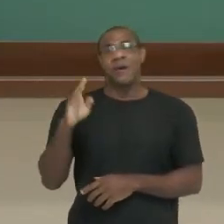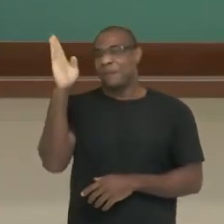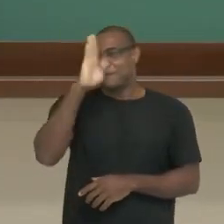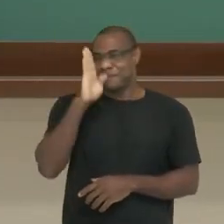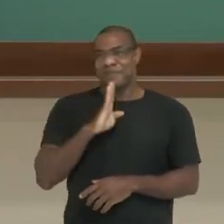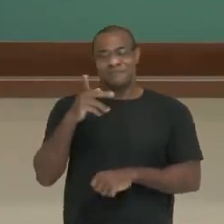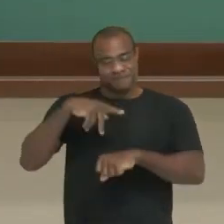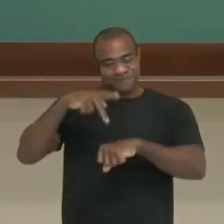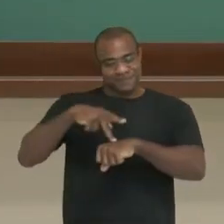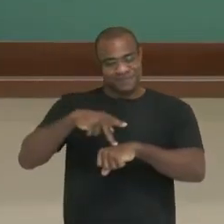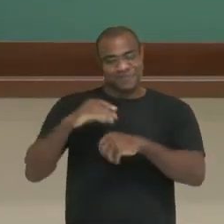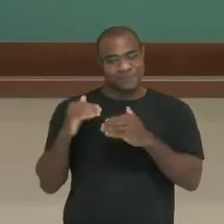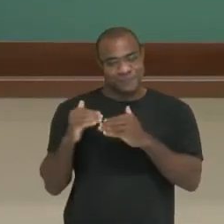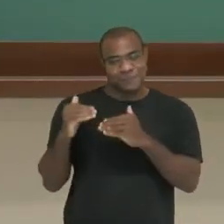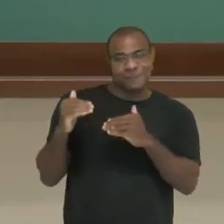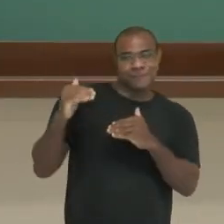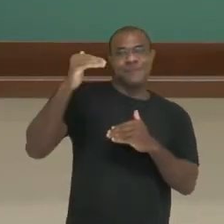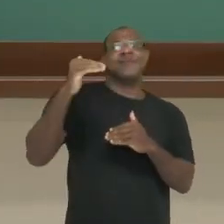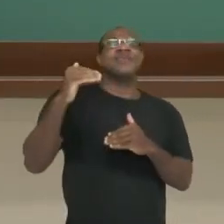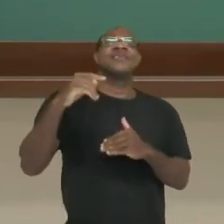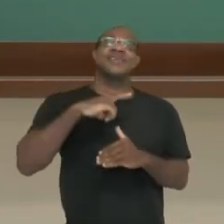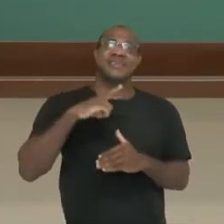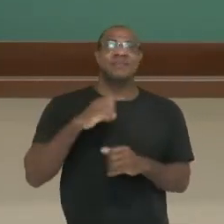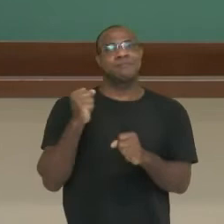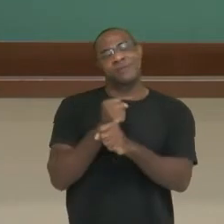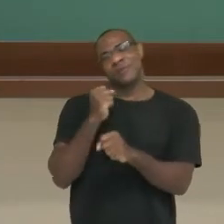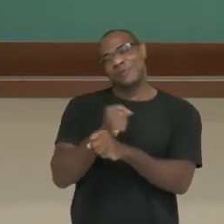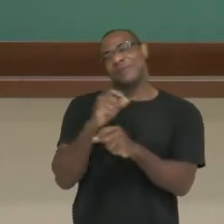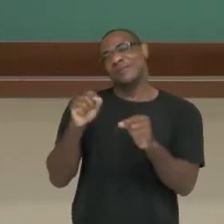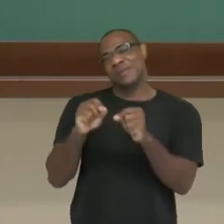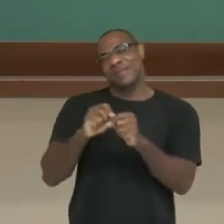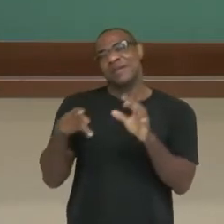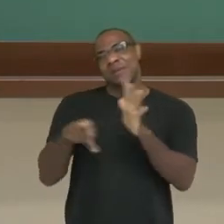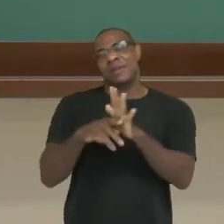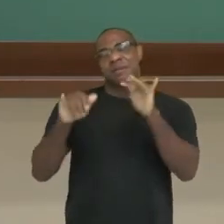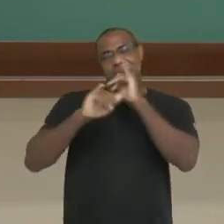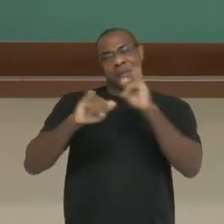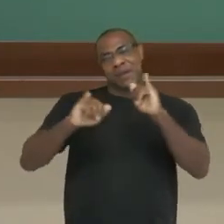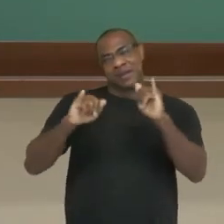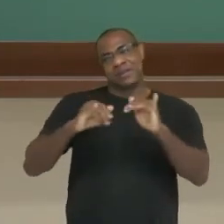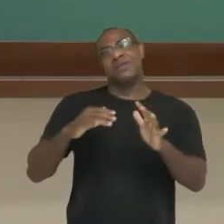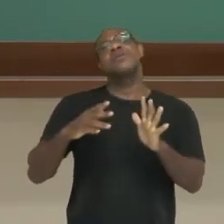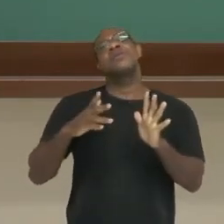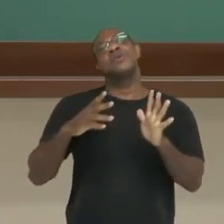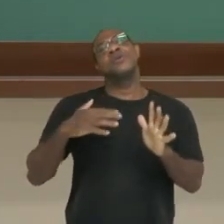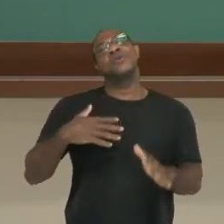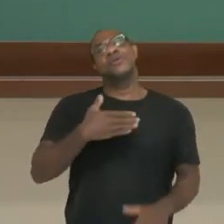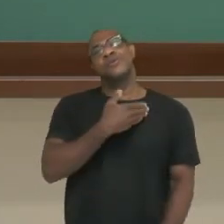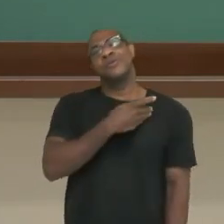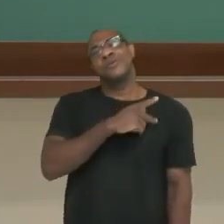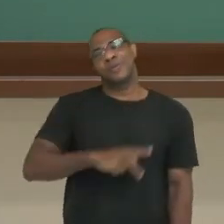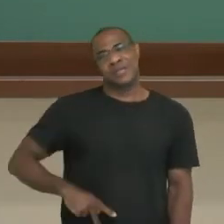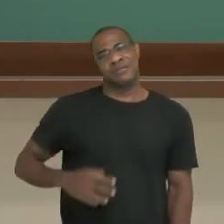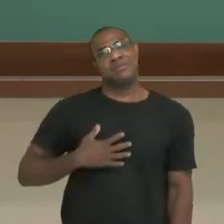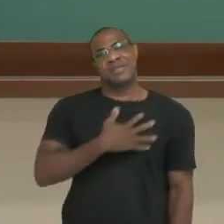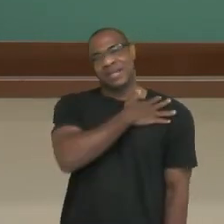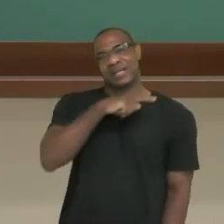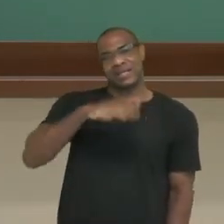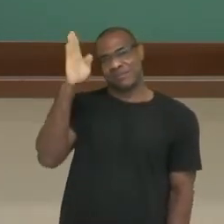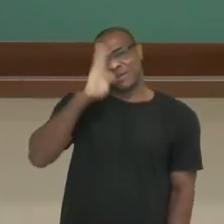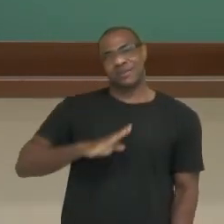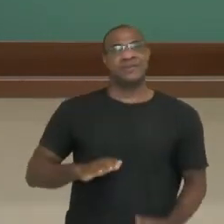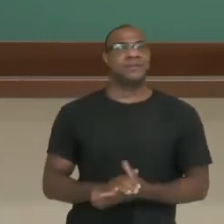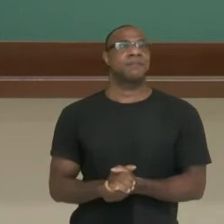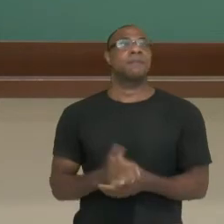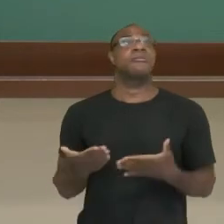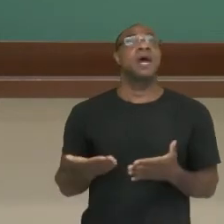frente. Então você tem a ideia aí de progresso sendo construída pela propaganda do governo militar no Brasil. Falando em propaganda,